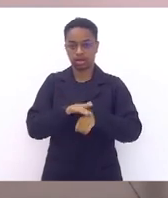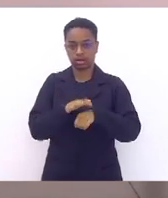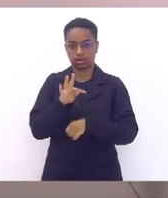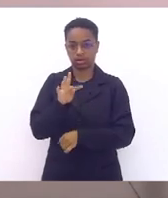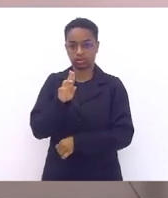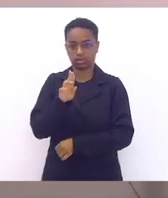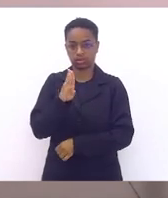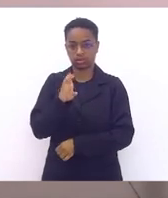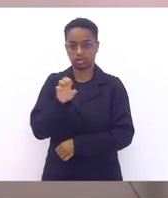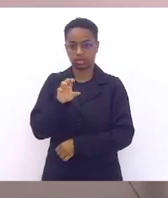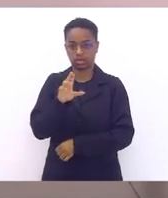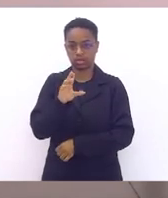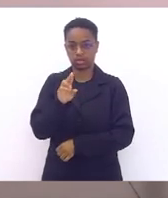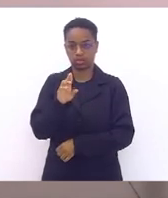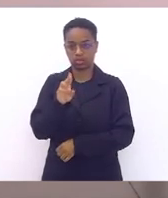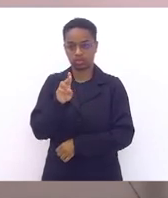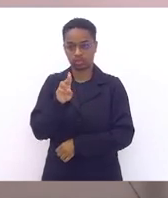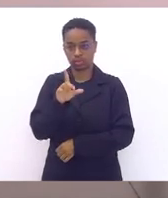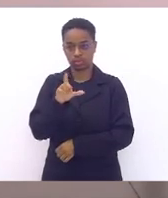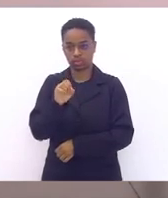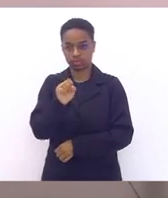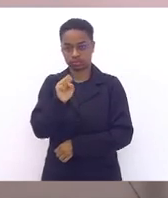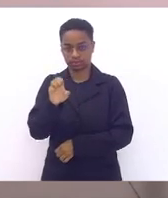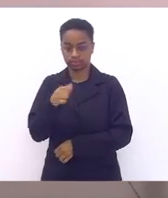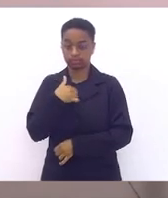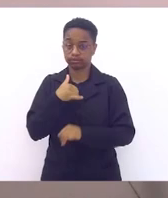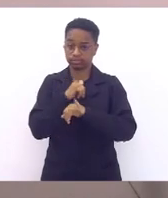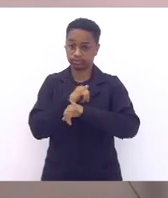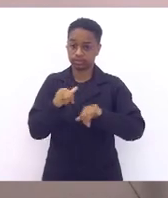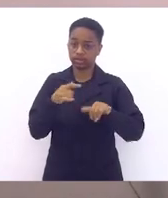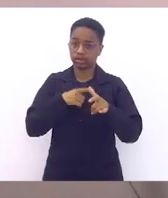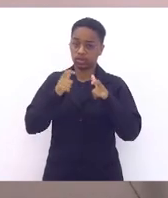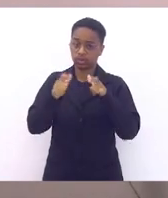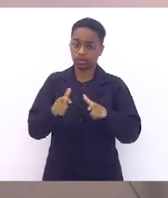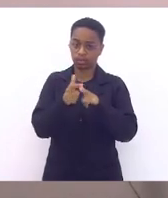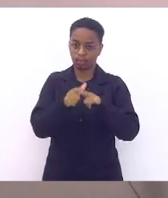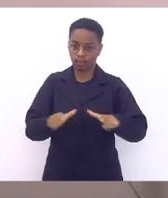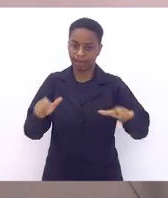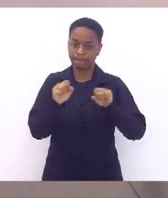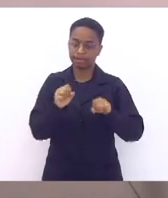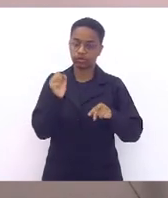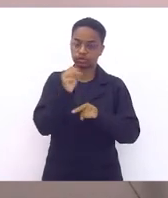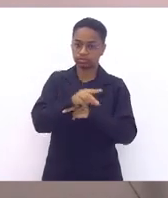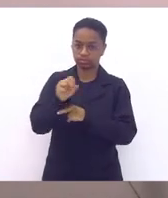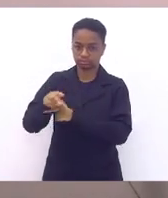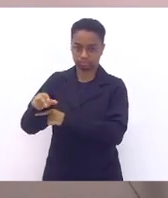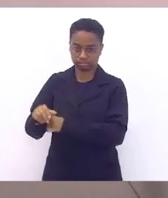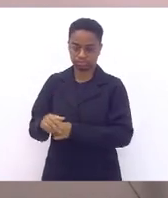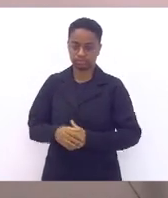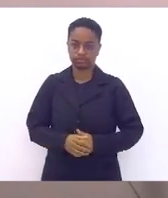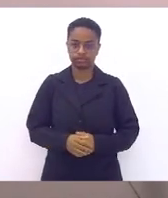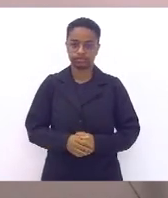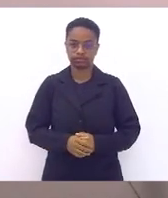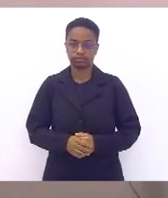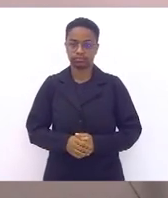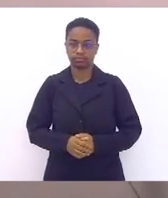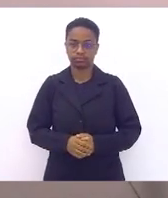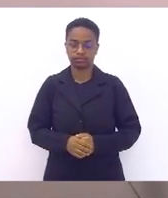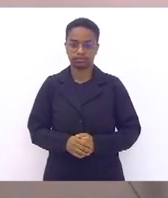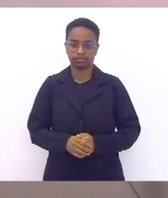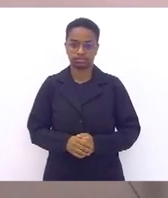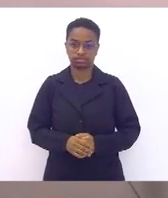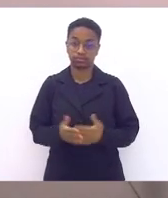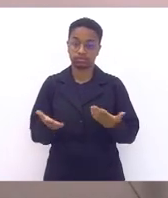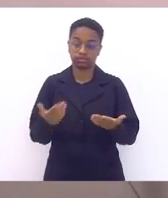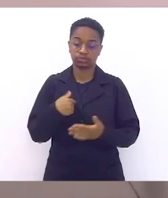Quero dizer que tem lugares vagos, por favor, podem ser ocupados aqui na frente, né? E vou